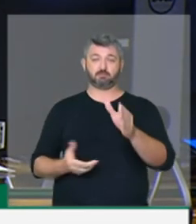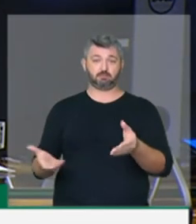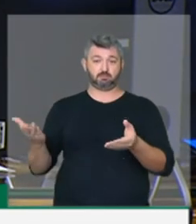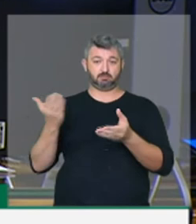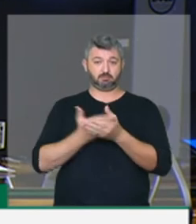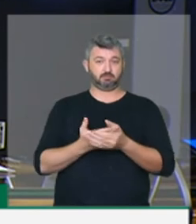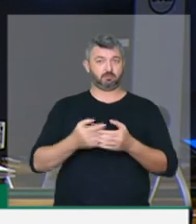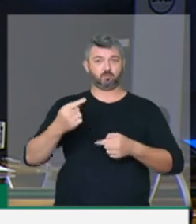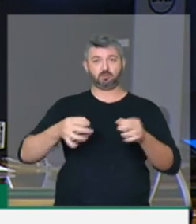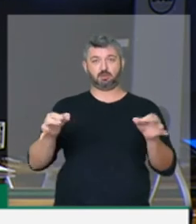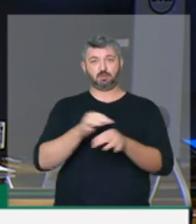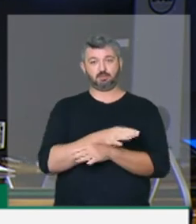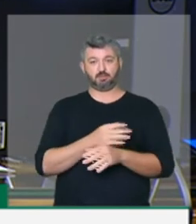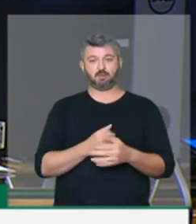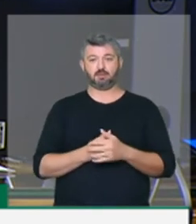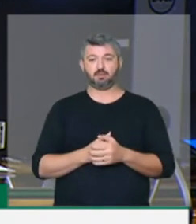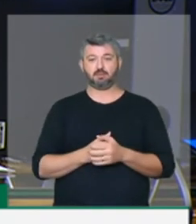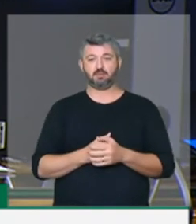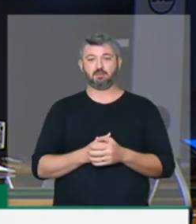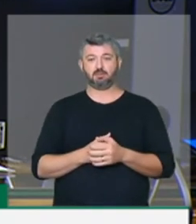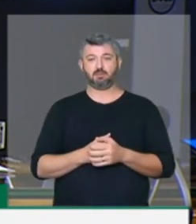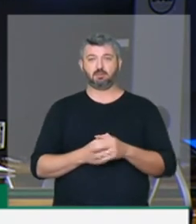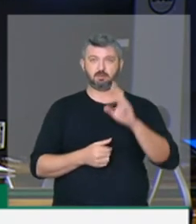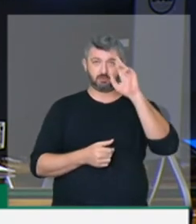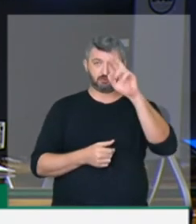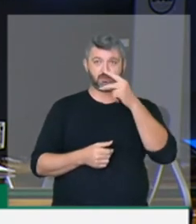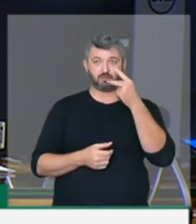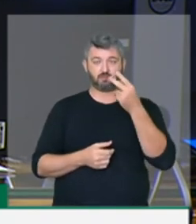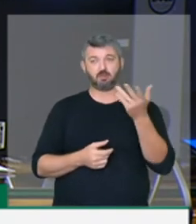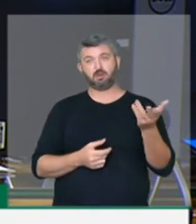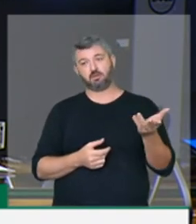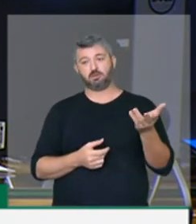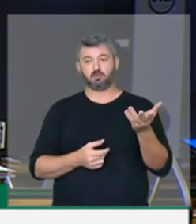de encerramento de discussão, Vossa Excelência desequilibraria